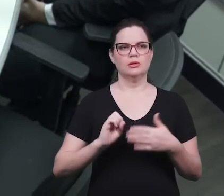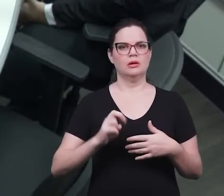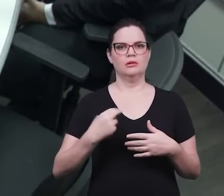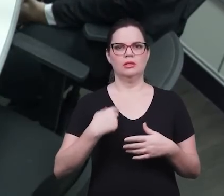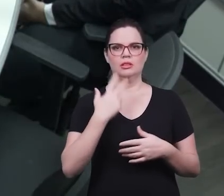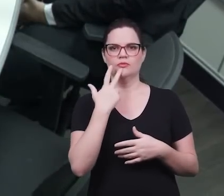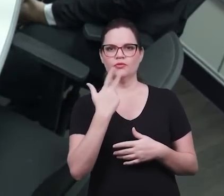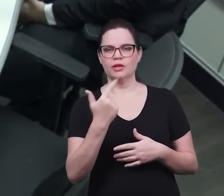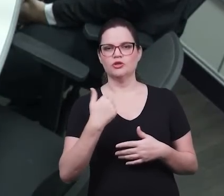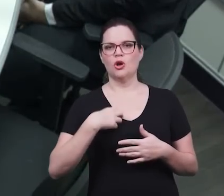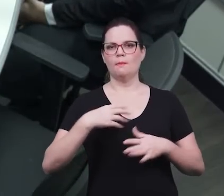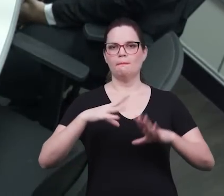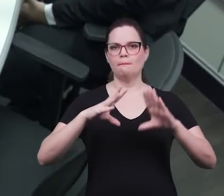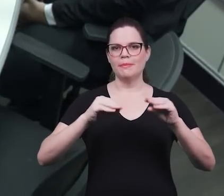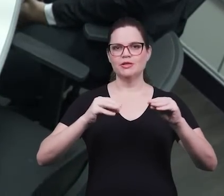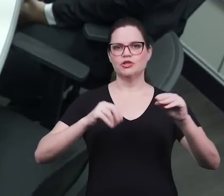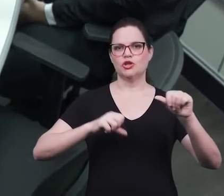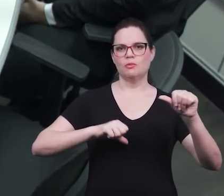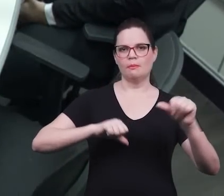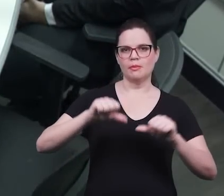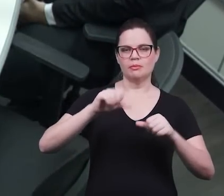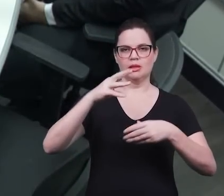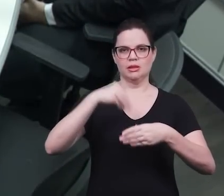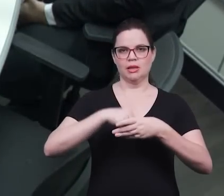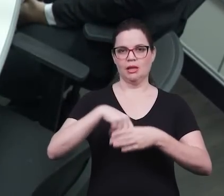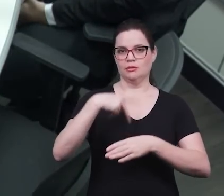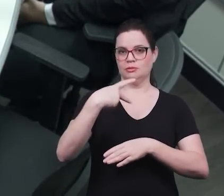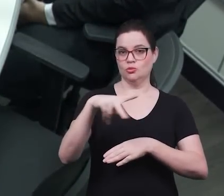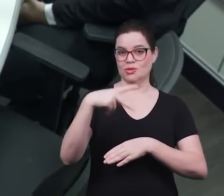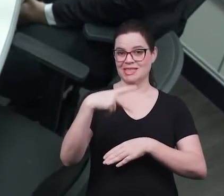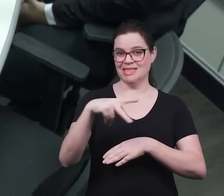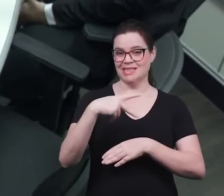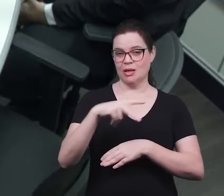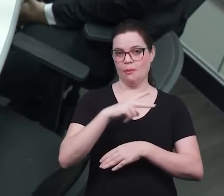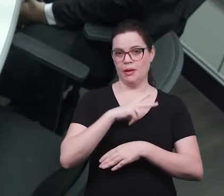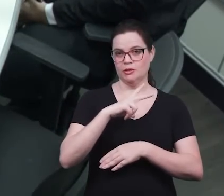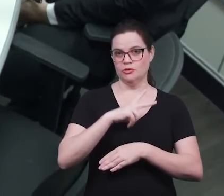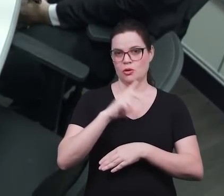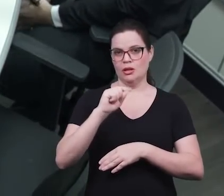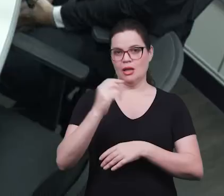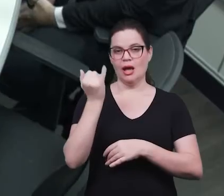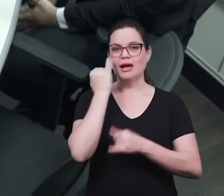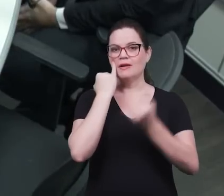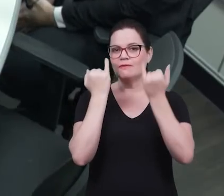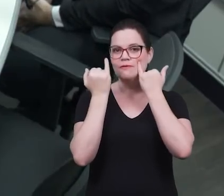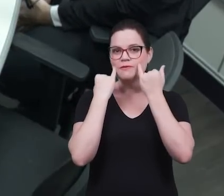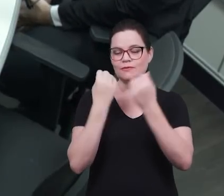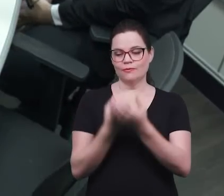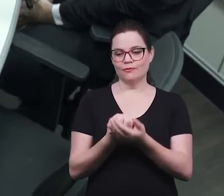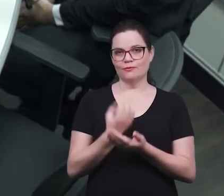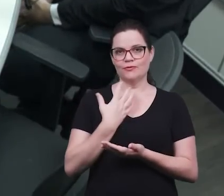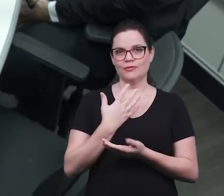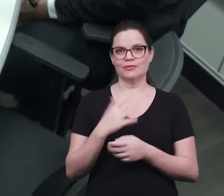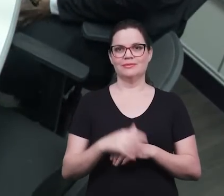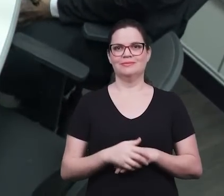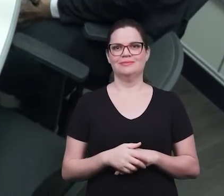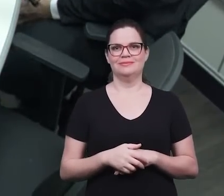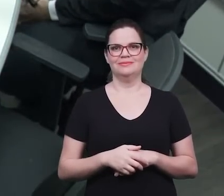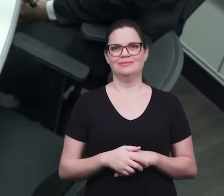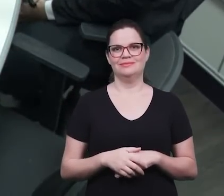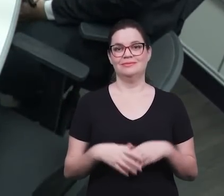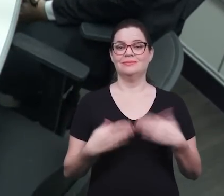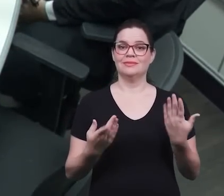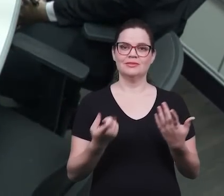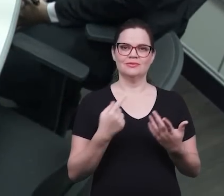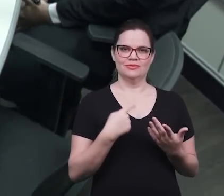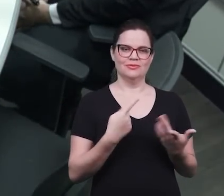novidade, vamos assim dizer, usar essa expressão, dentro da sua conta, ele avisa? Então, tá legal, serviria como uma sugestão,